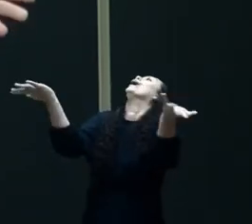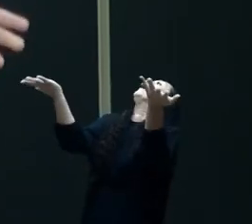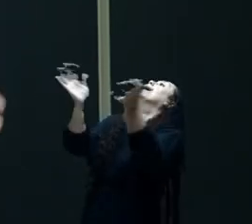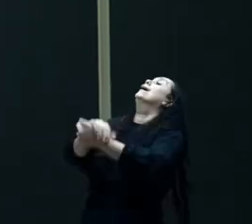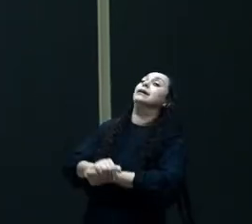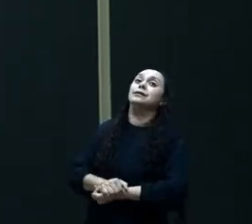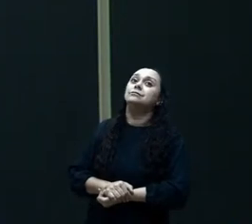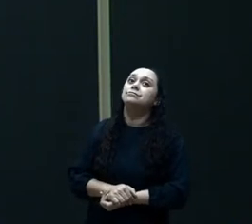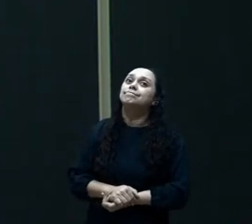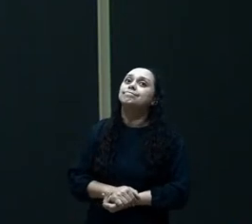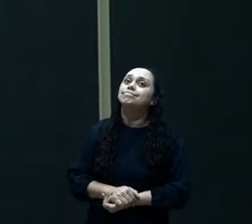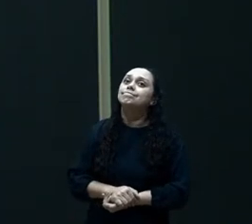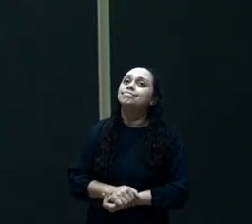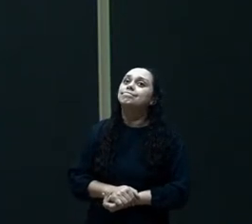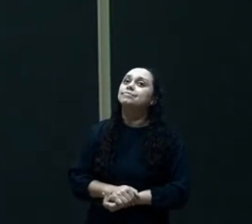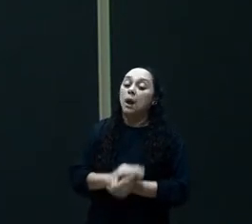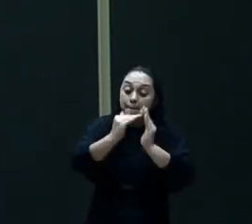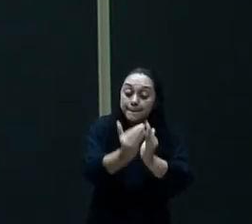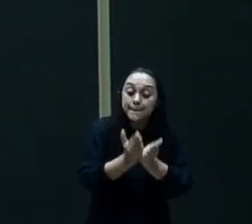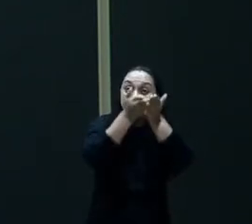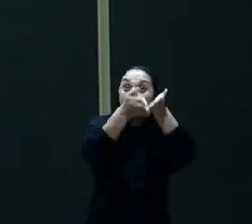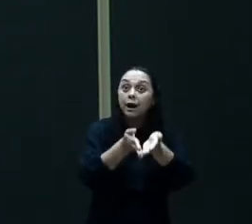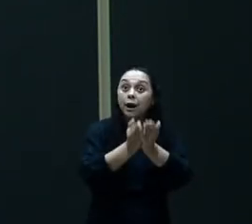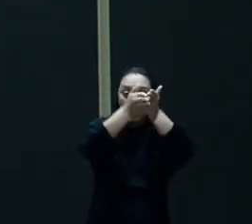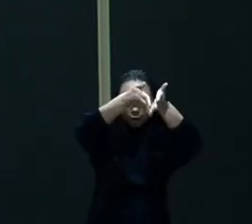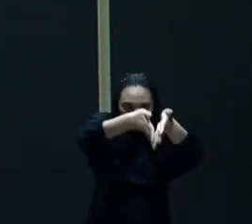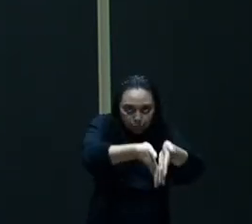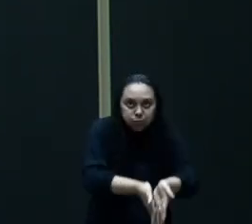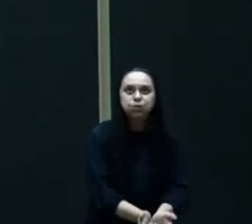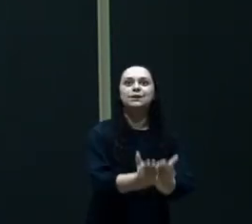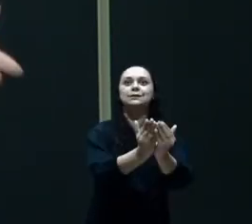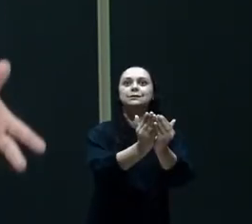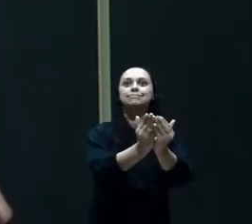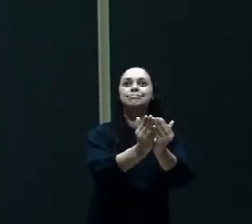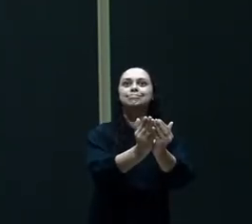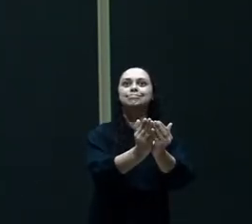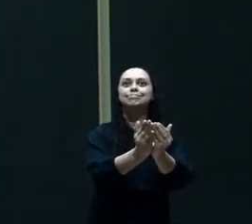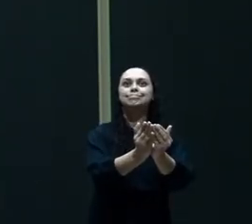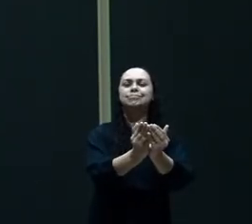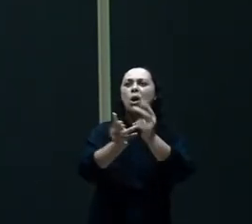sem controle sem saber o que fazer sem